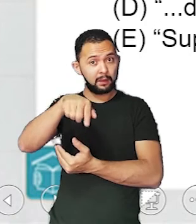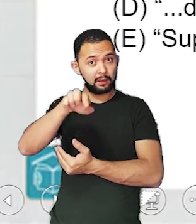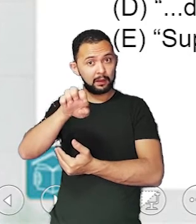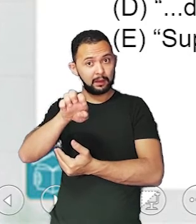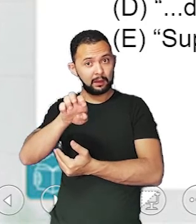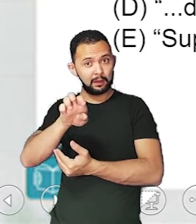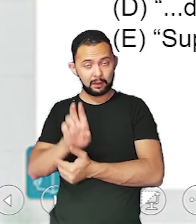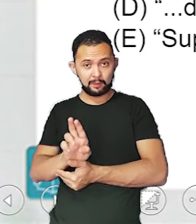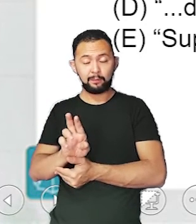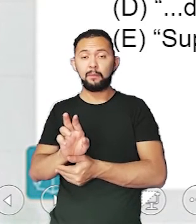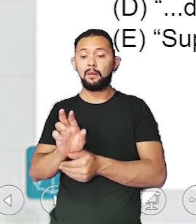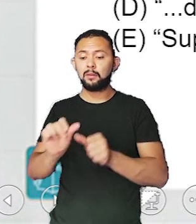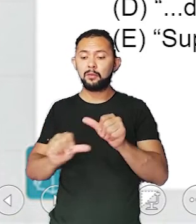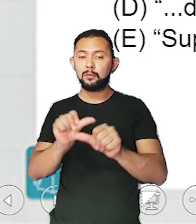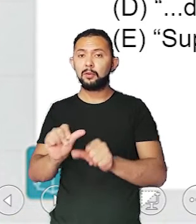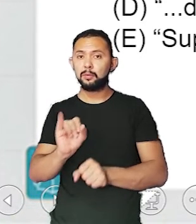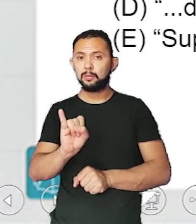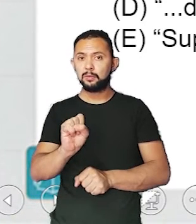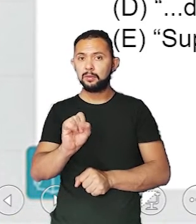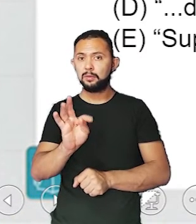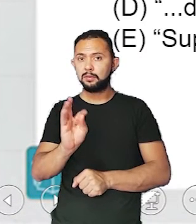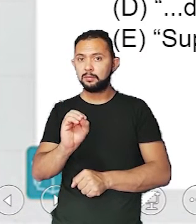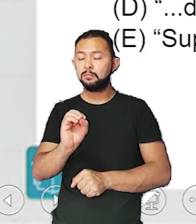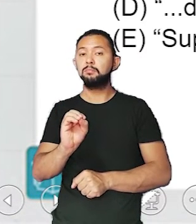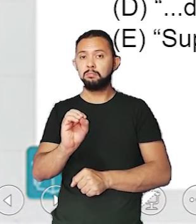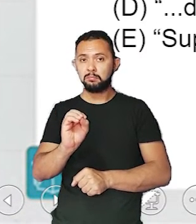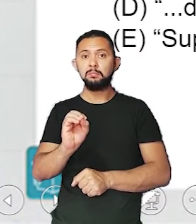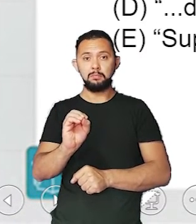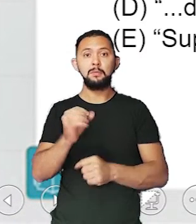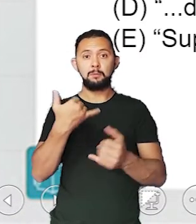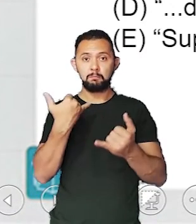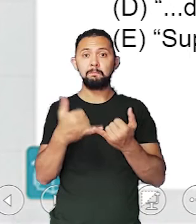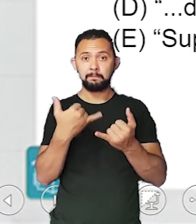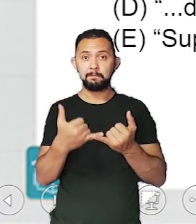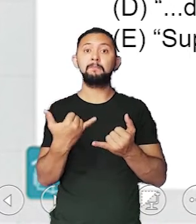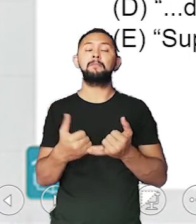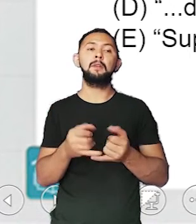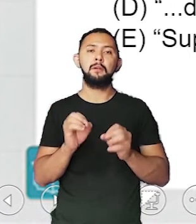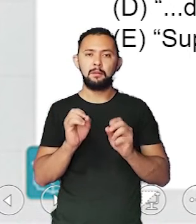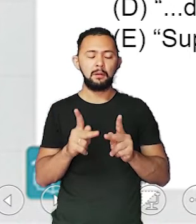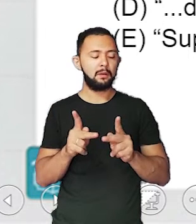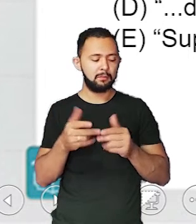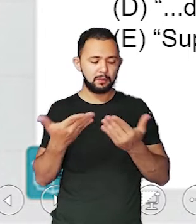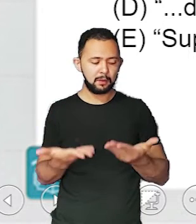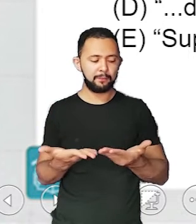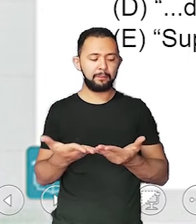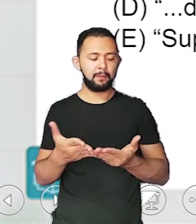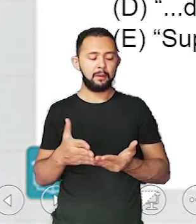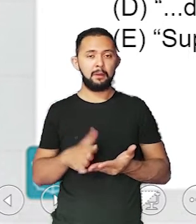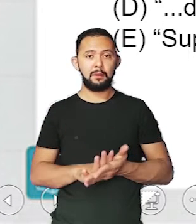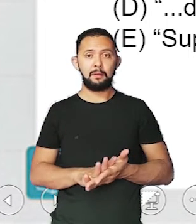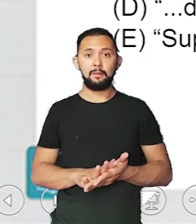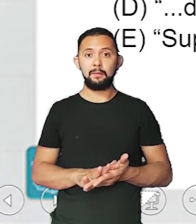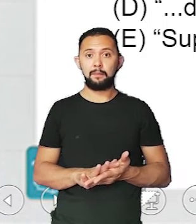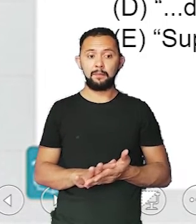isto, né? Não dá para dizer isso? Dá ou não dá? Não encaixou melhor do que as outras? Se encaixou, pronto, suponho isto, né?